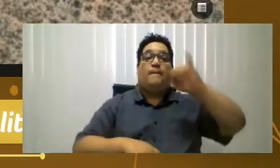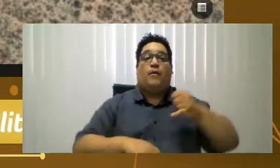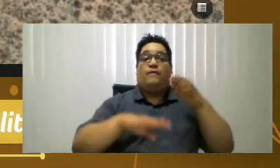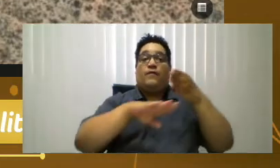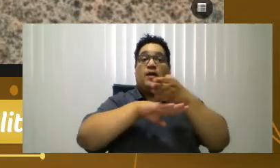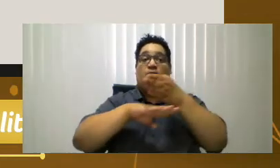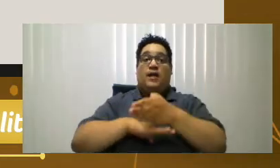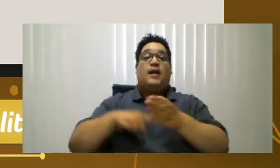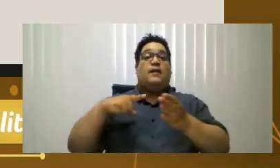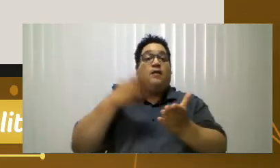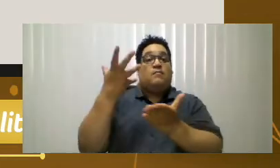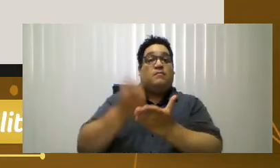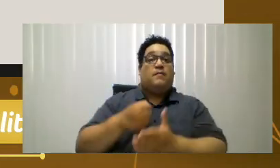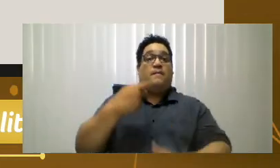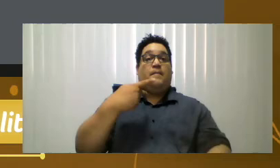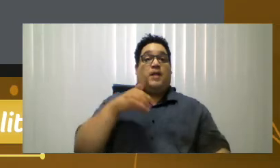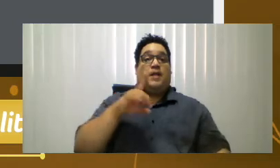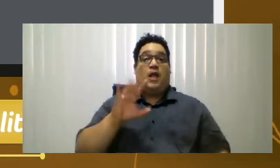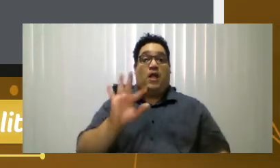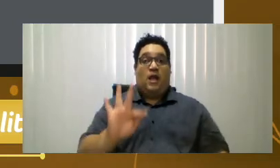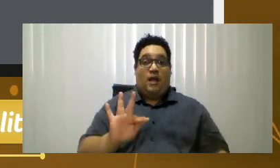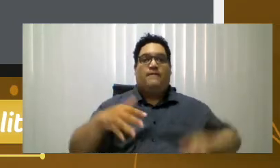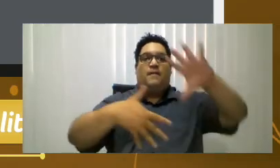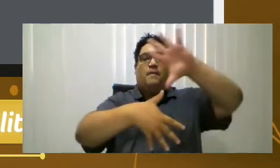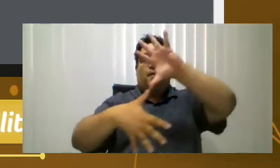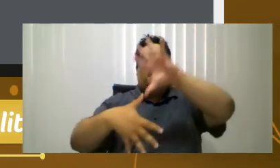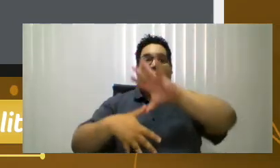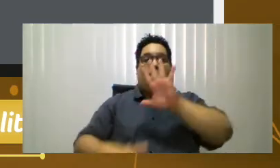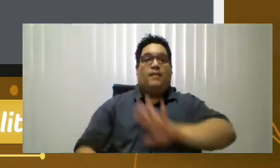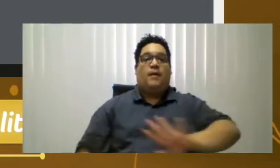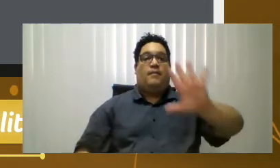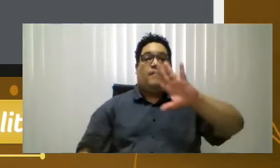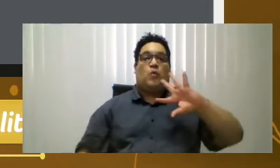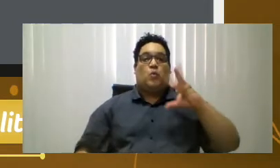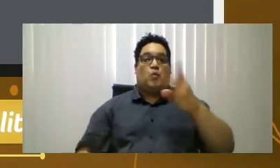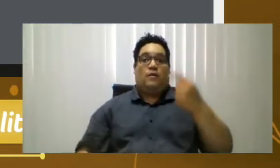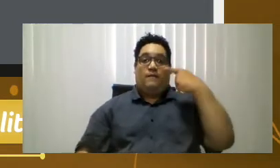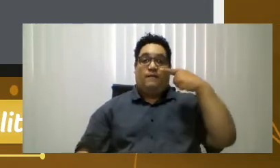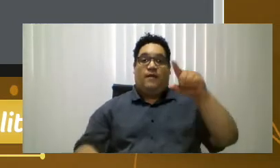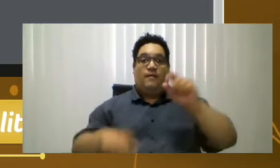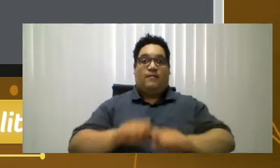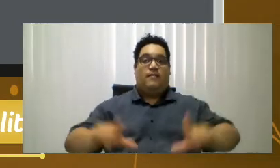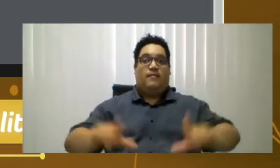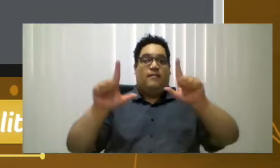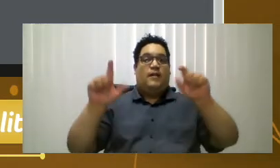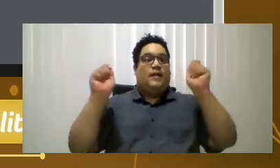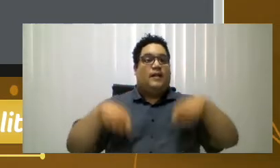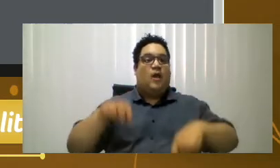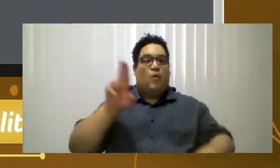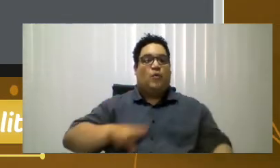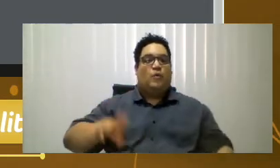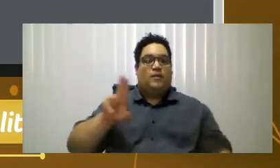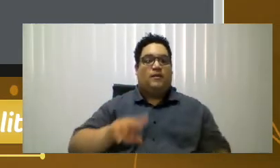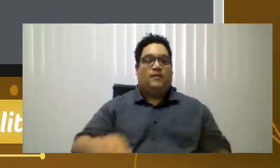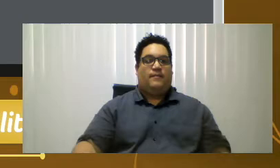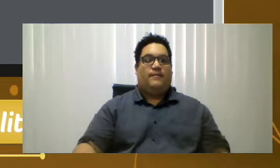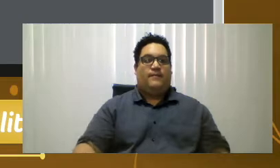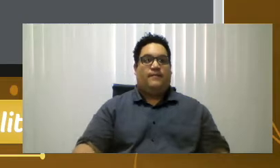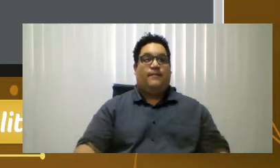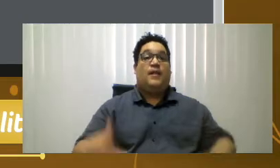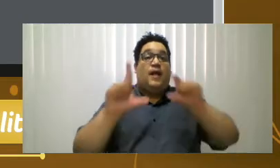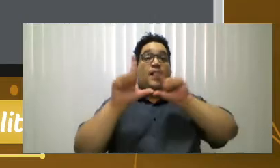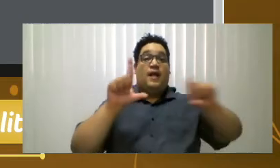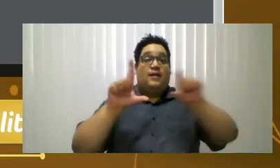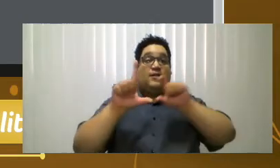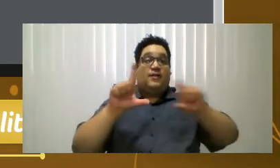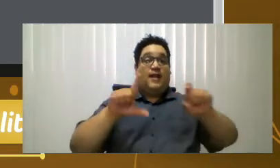um PDF com mapeamento que eu estou abrindo. Isso pode ser, essas legendas pode ser